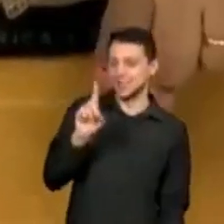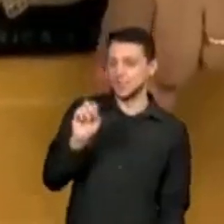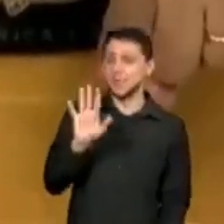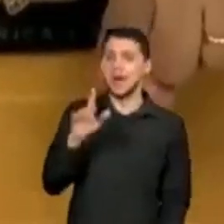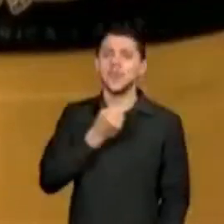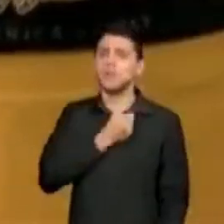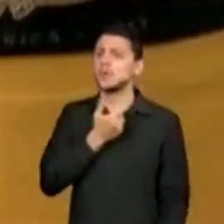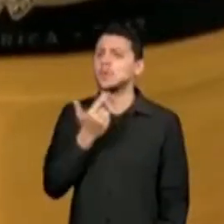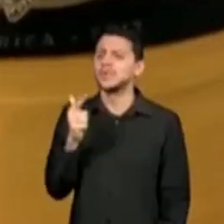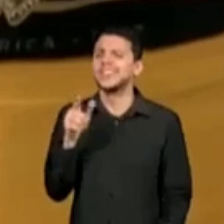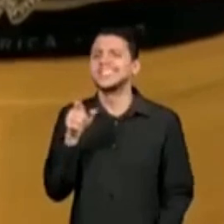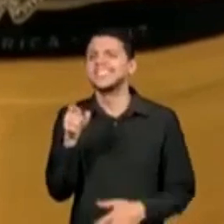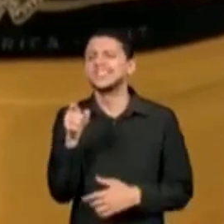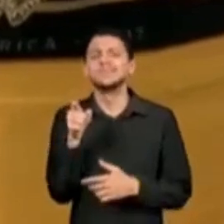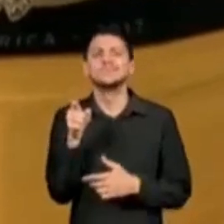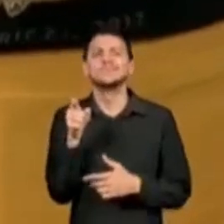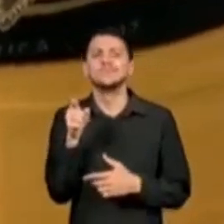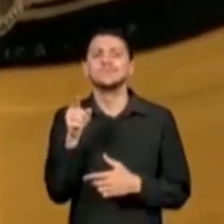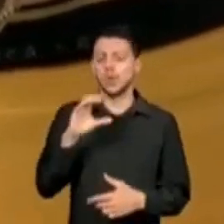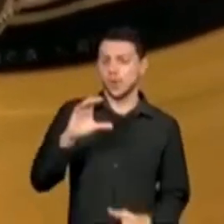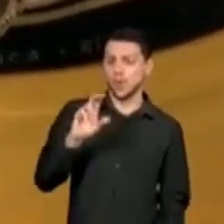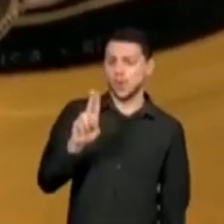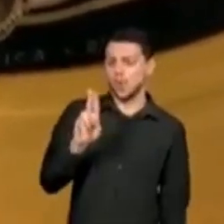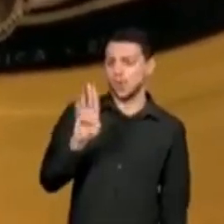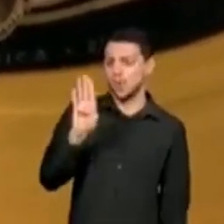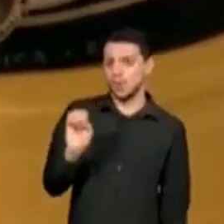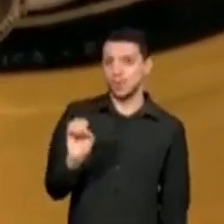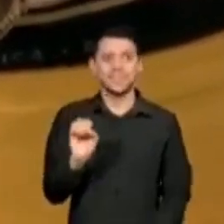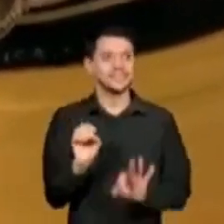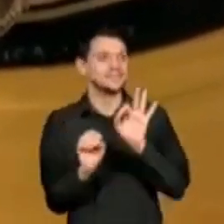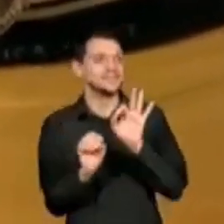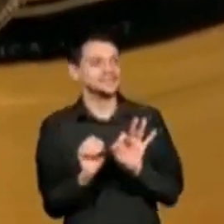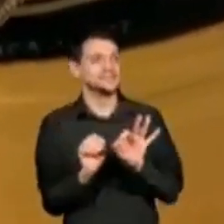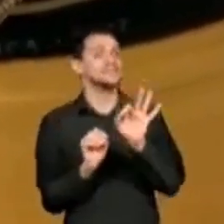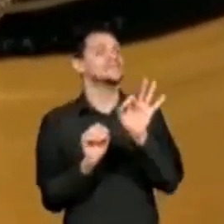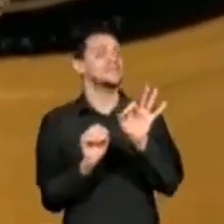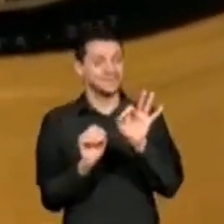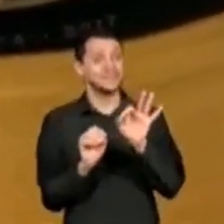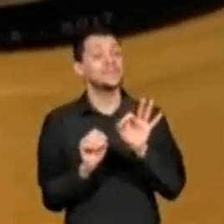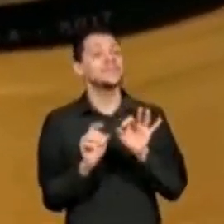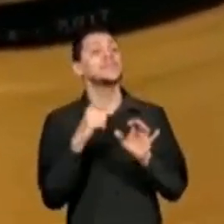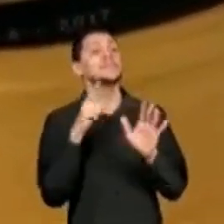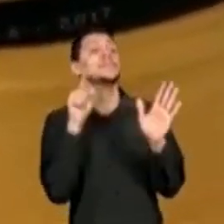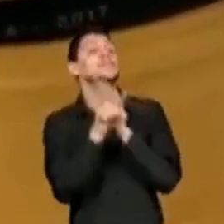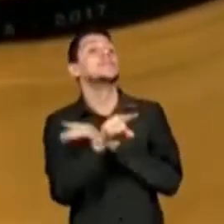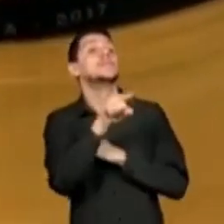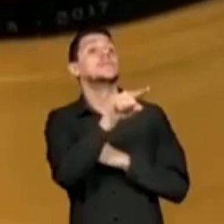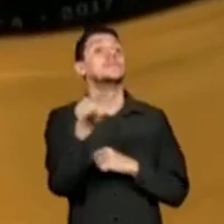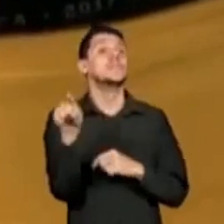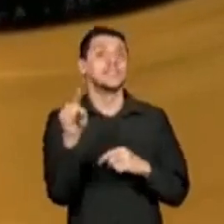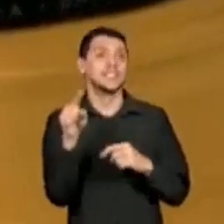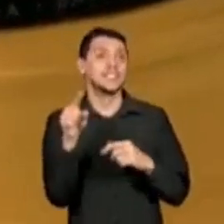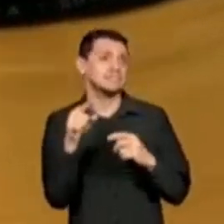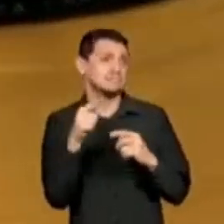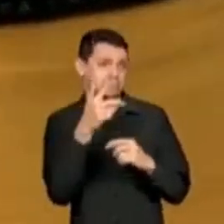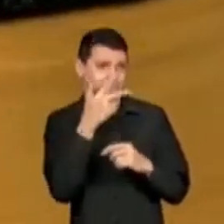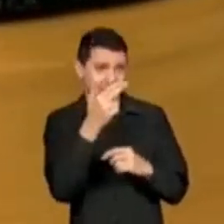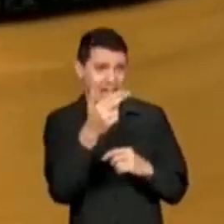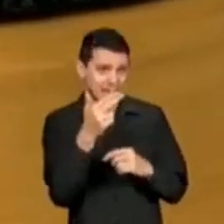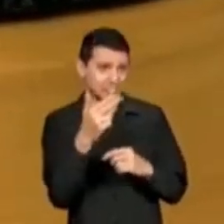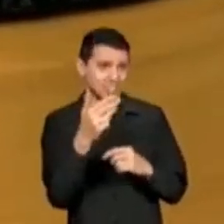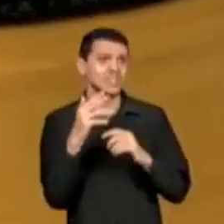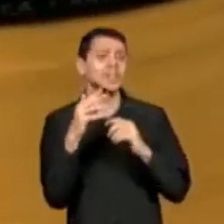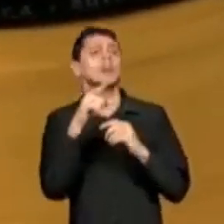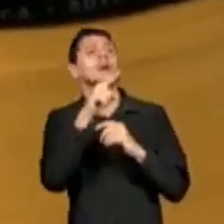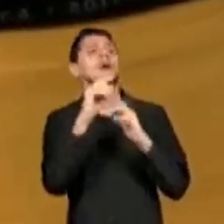um cubo. Cubo. E aí eu já vou jogar uma pergunta pra galerinha aí de casa. Será que aí ao redor deles